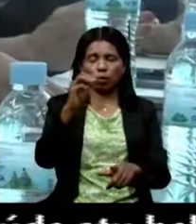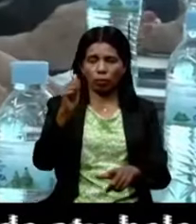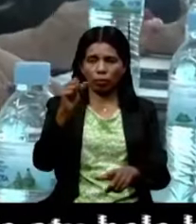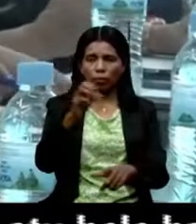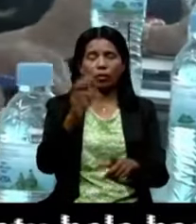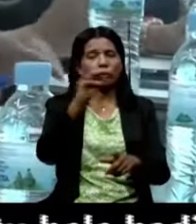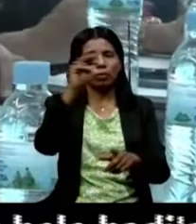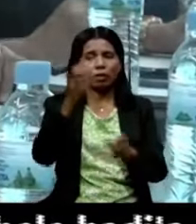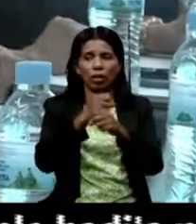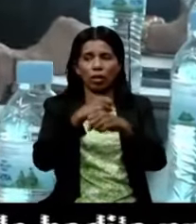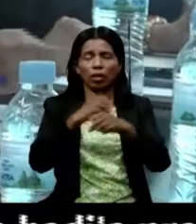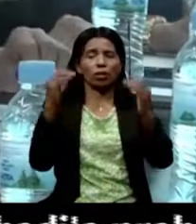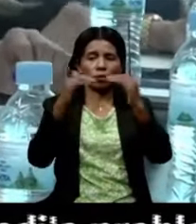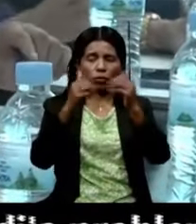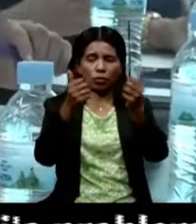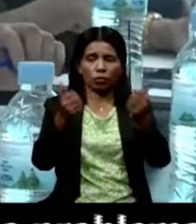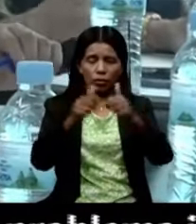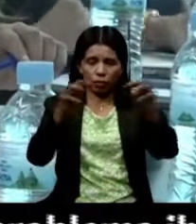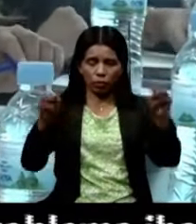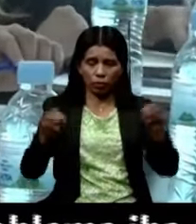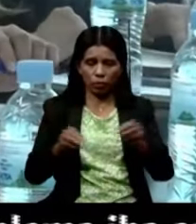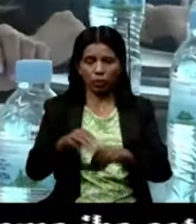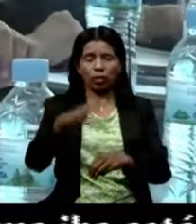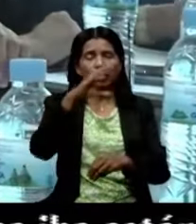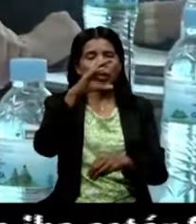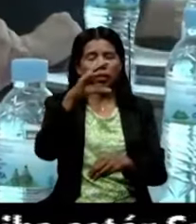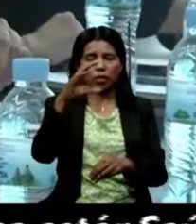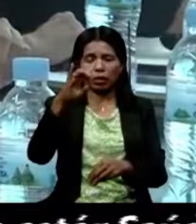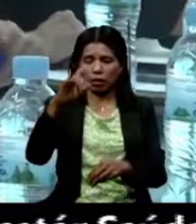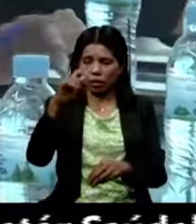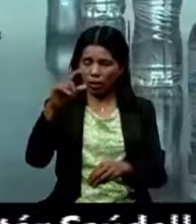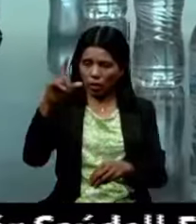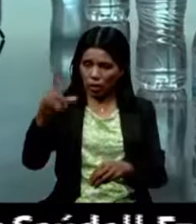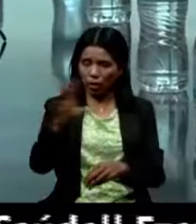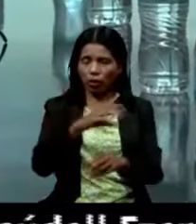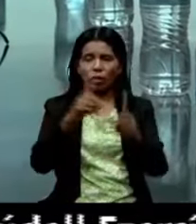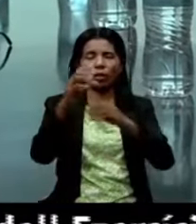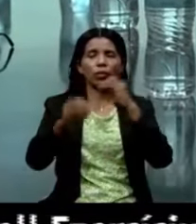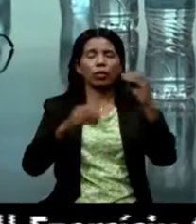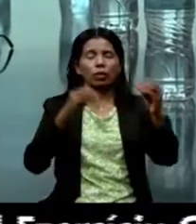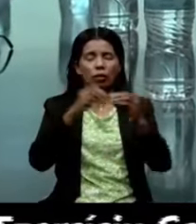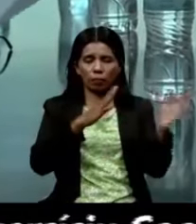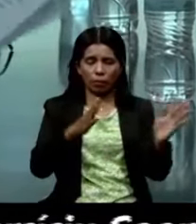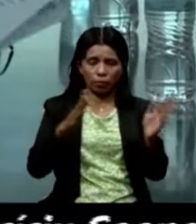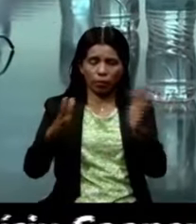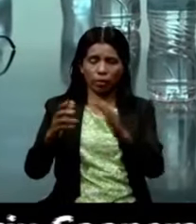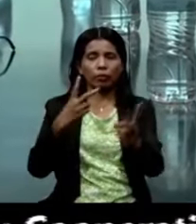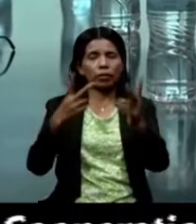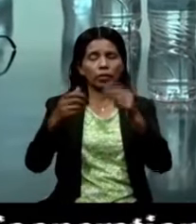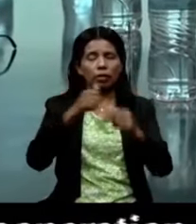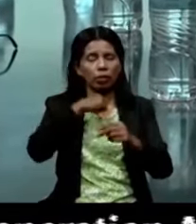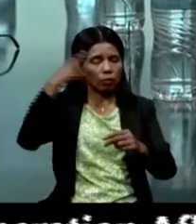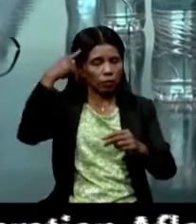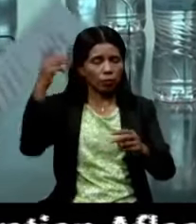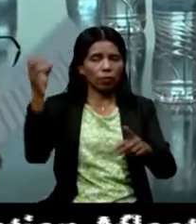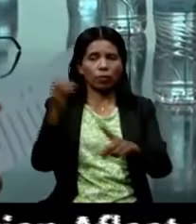la reunião com a autoridade municipal Sira, no Mos Câmara Comércio e Indústria Timor-Leste, onde colega com a preparação visita a Papa Francisco Nian e a